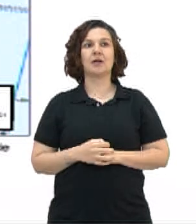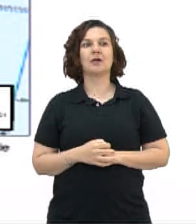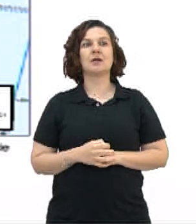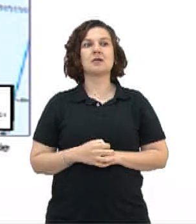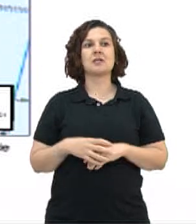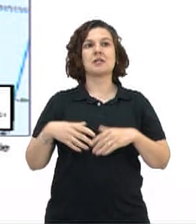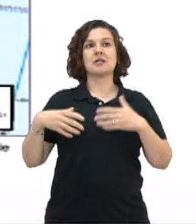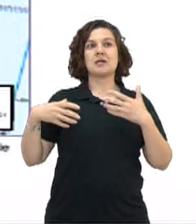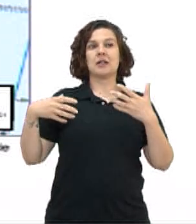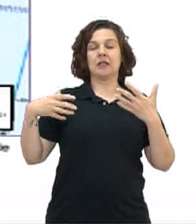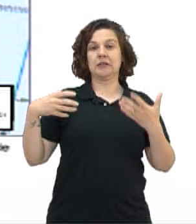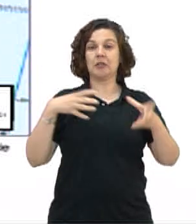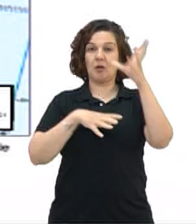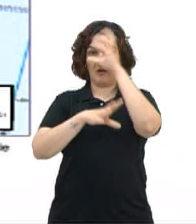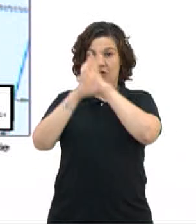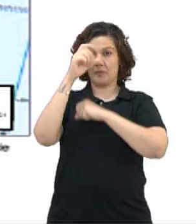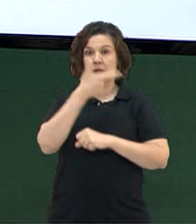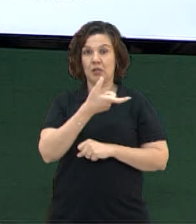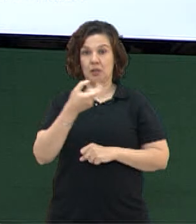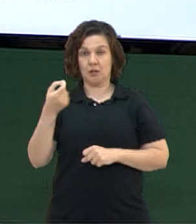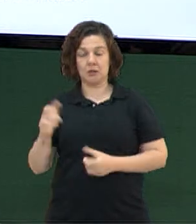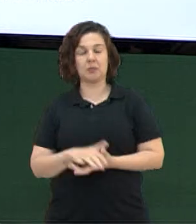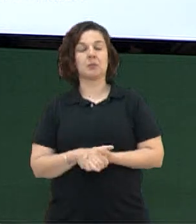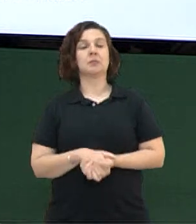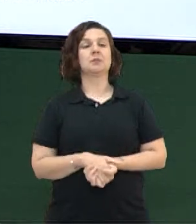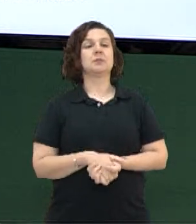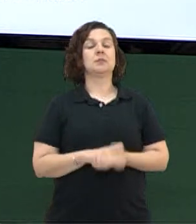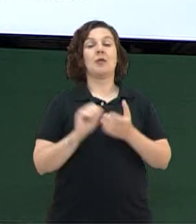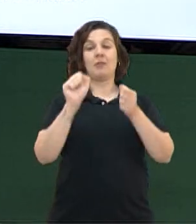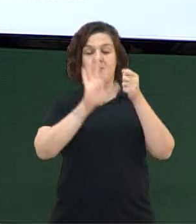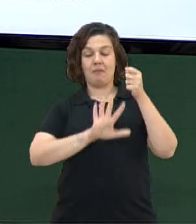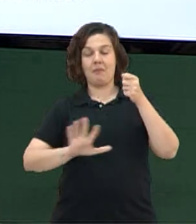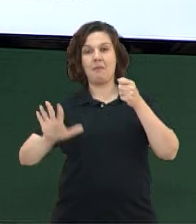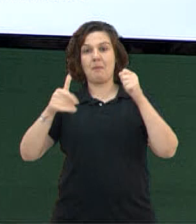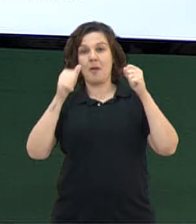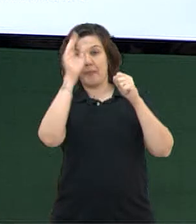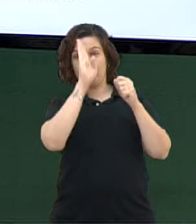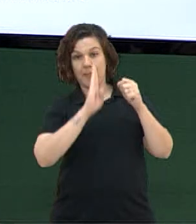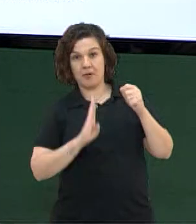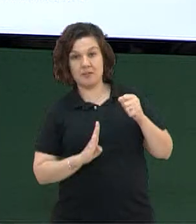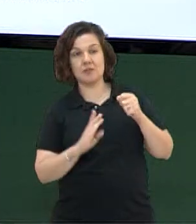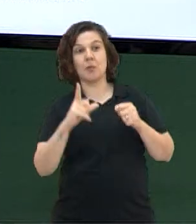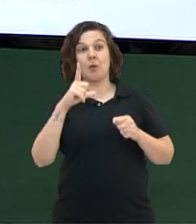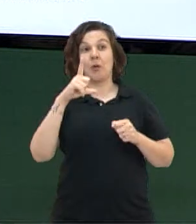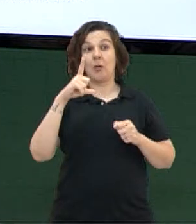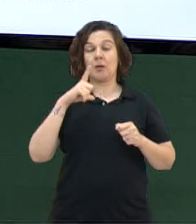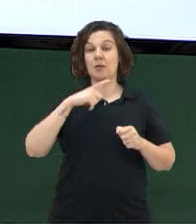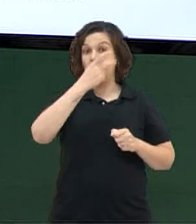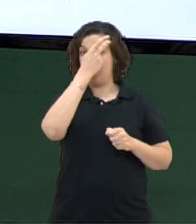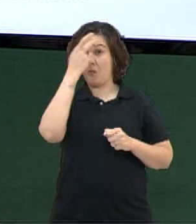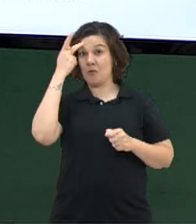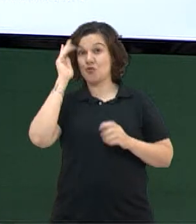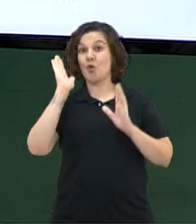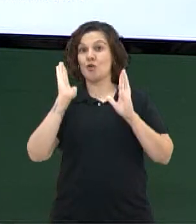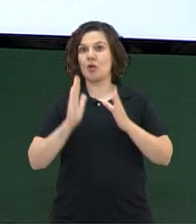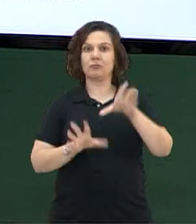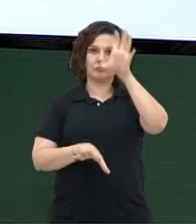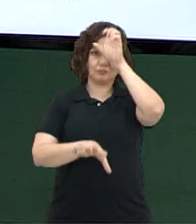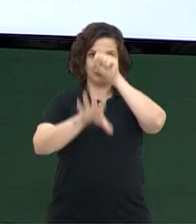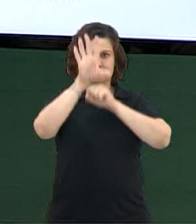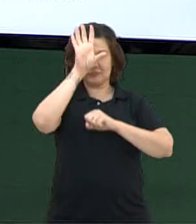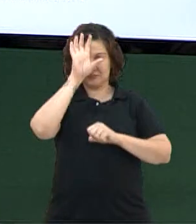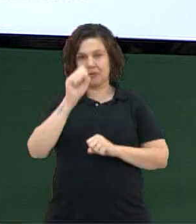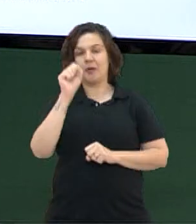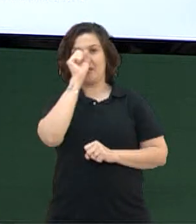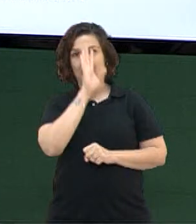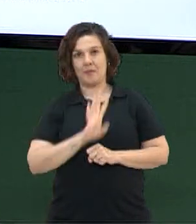pessoas alfabetizadas. Então trata-se de um mapa do Brasil que vai representar o número de pessoas alfabetizadas no ano de 2000. Então o título